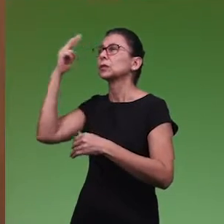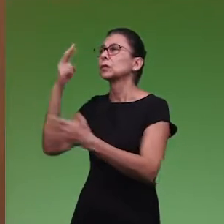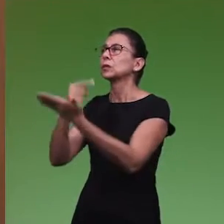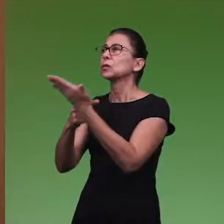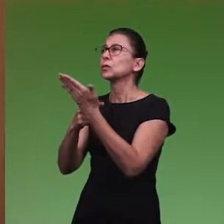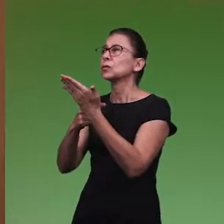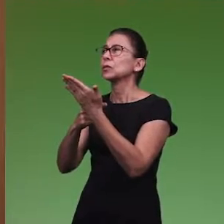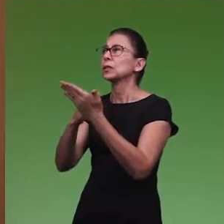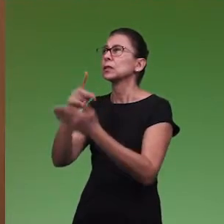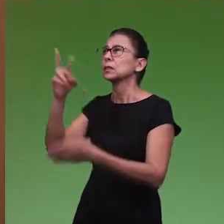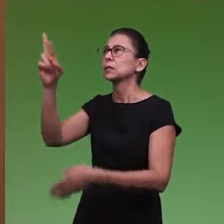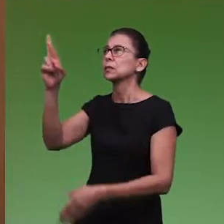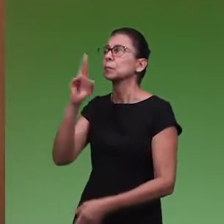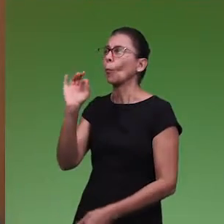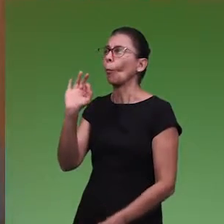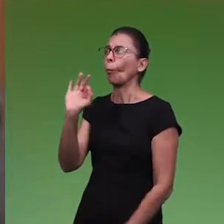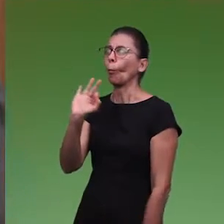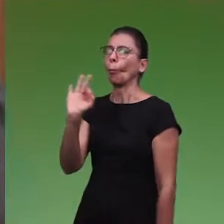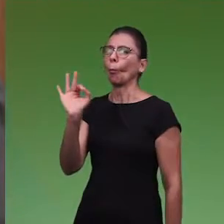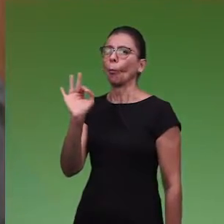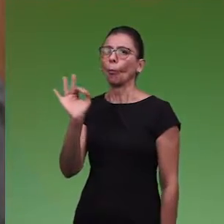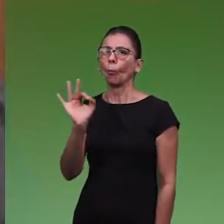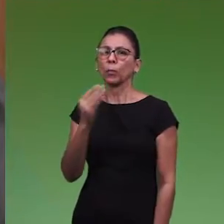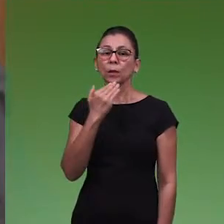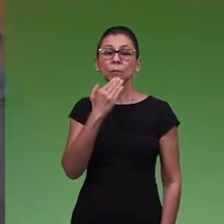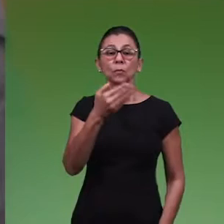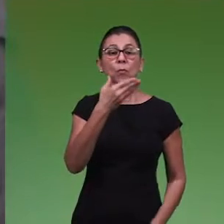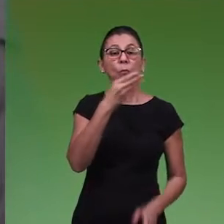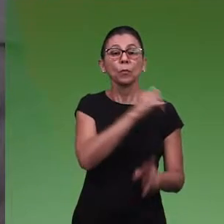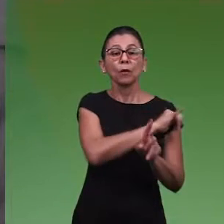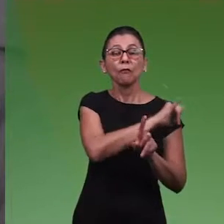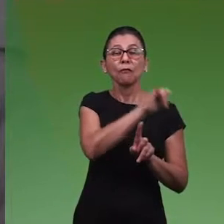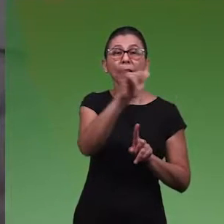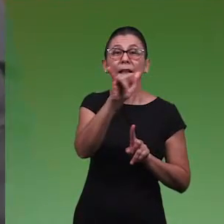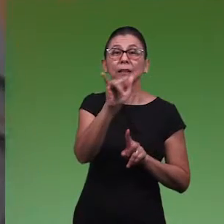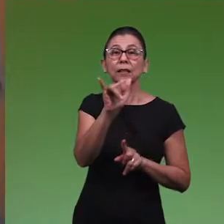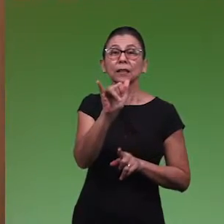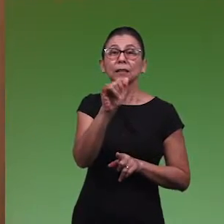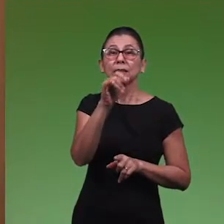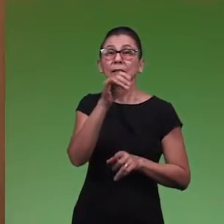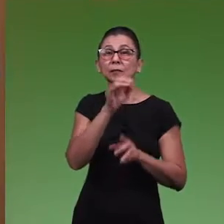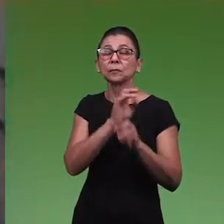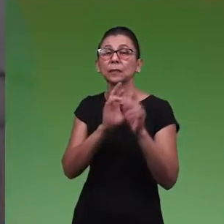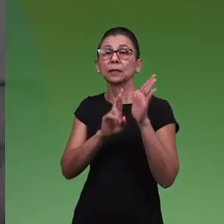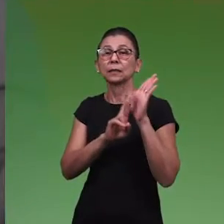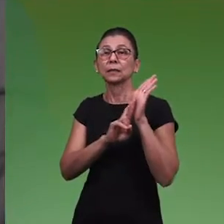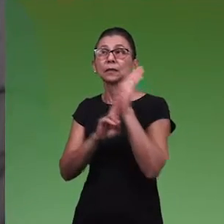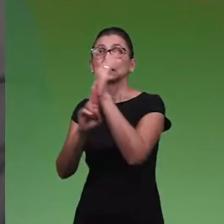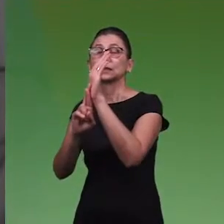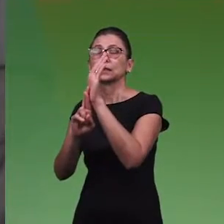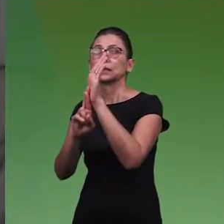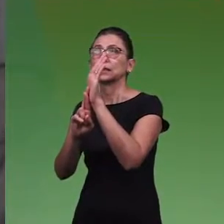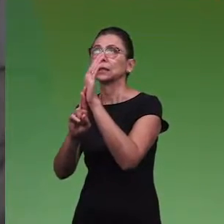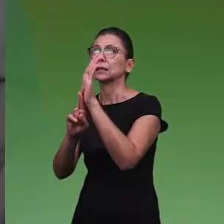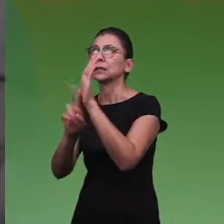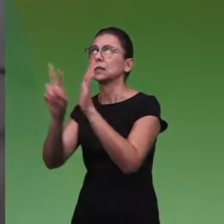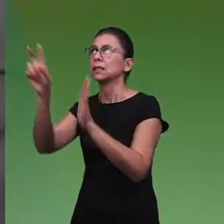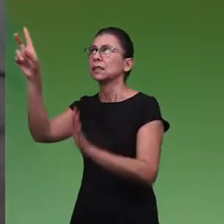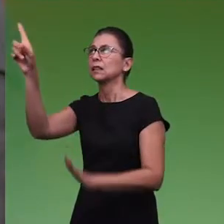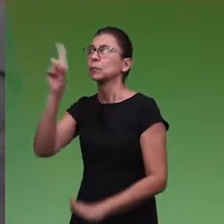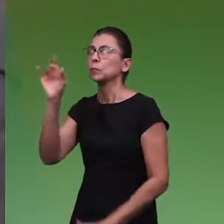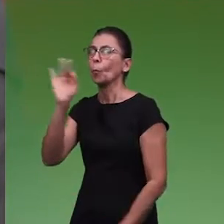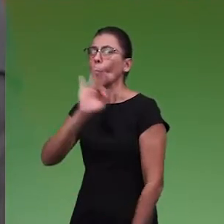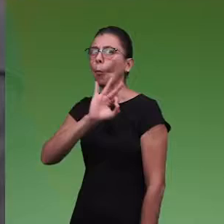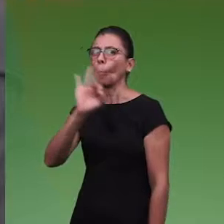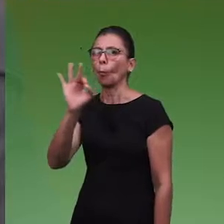Buscou o Senhor pelo profeta. Deus não falou. Buscou o Senhor pelo sacerdote. Deus